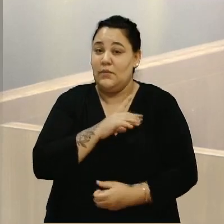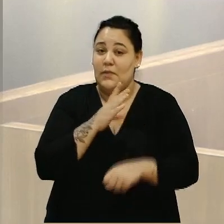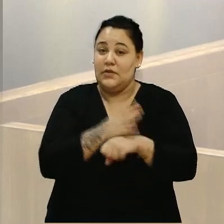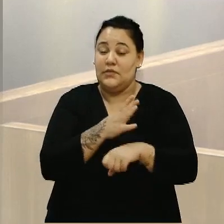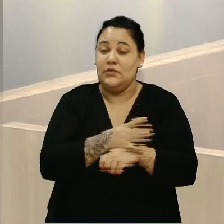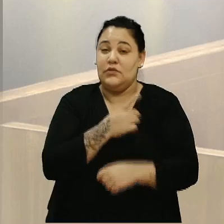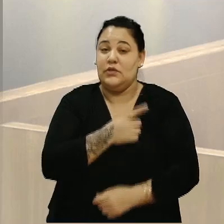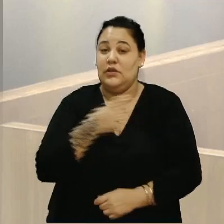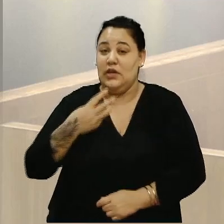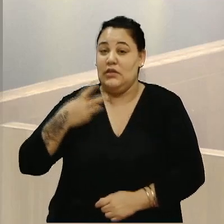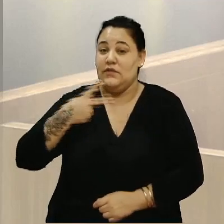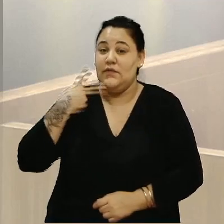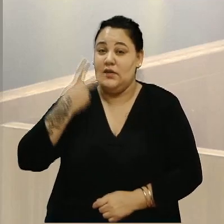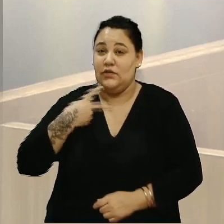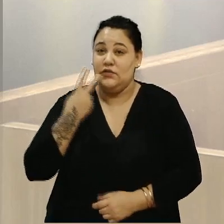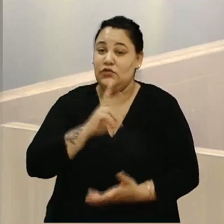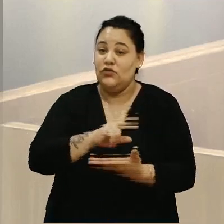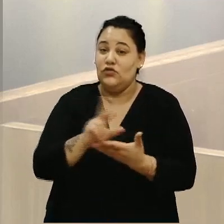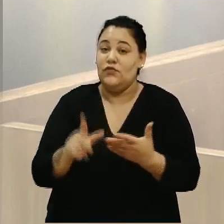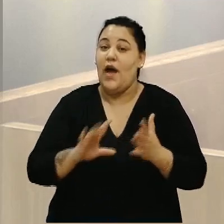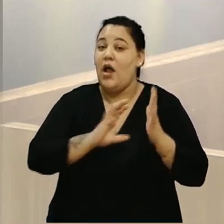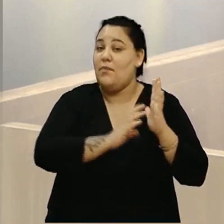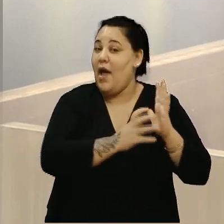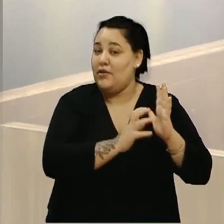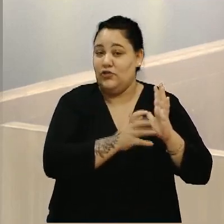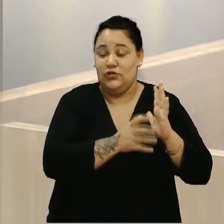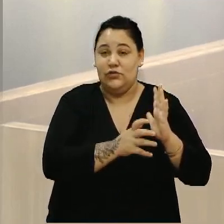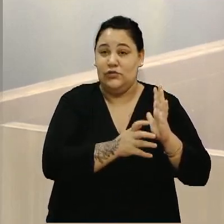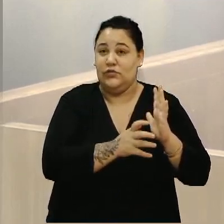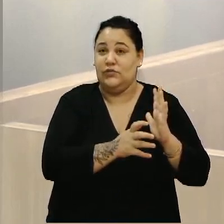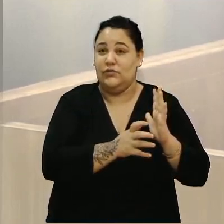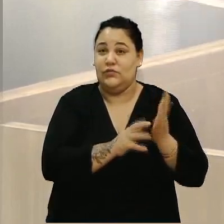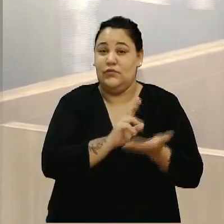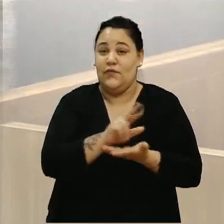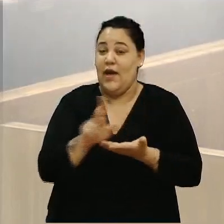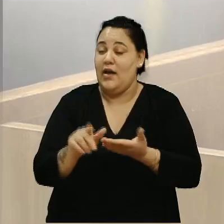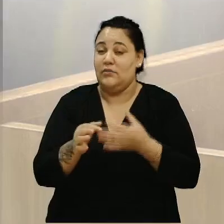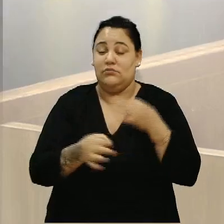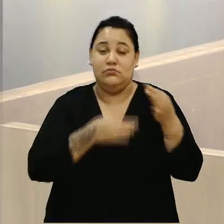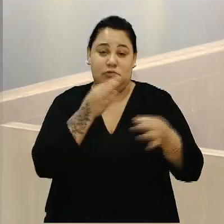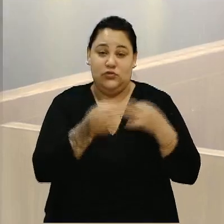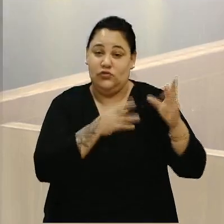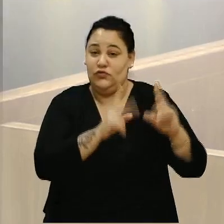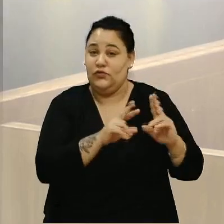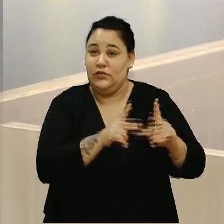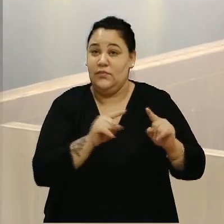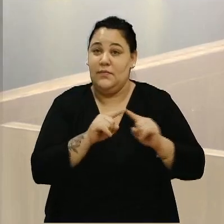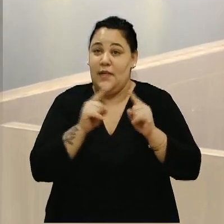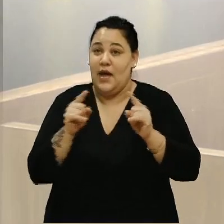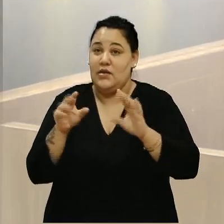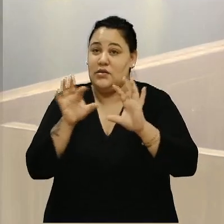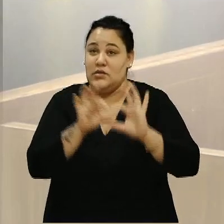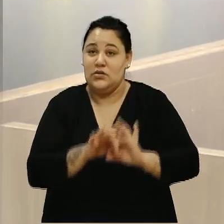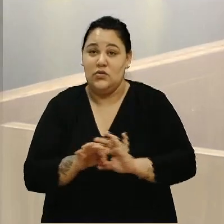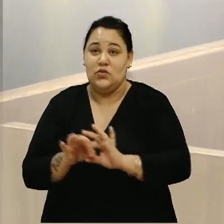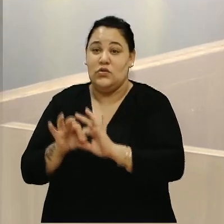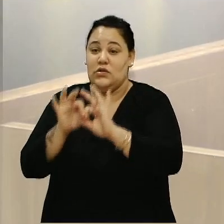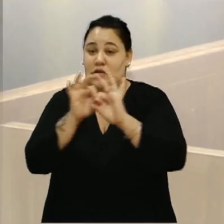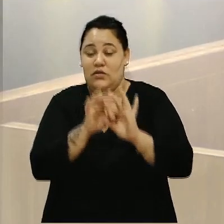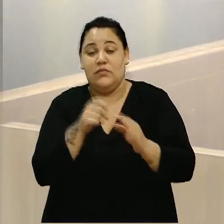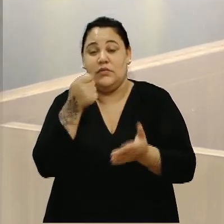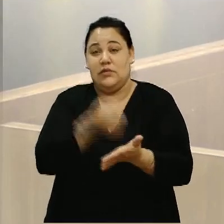vereadores dos diversos partidos, das diversas opiniões, mas que se juntaram nessa